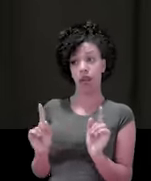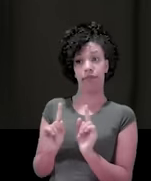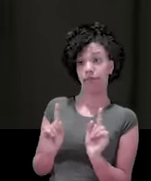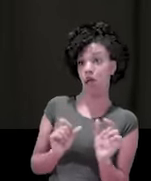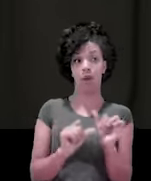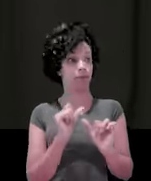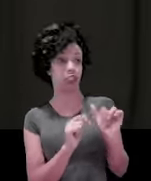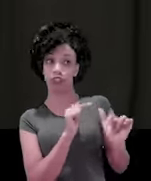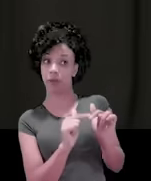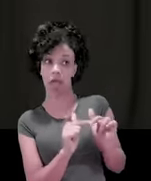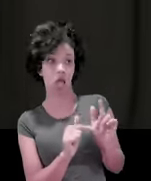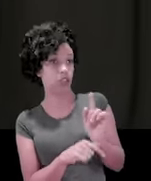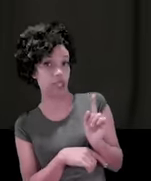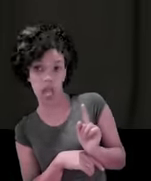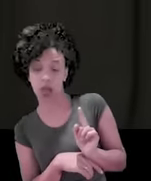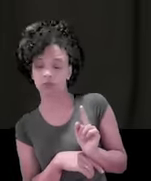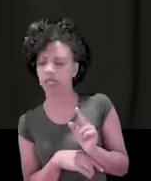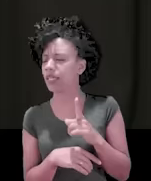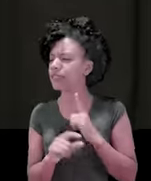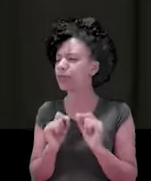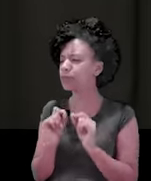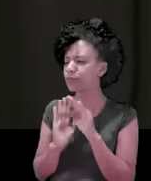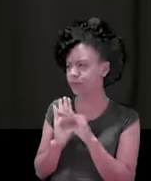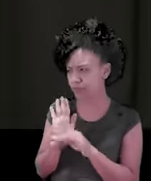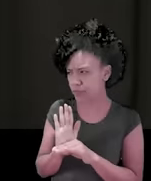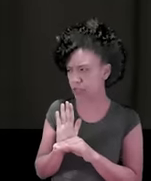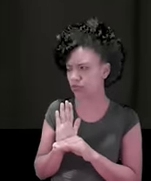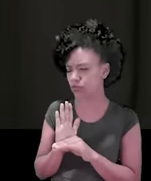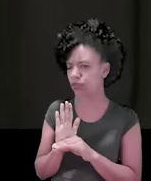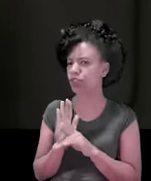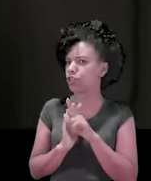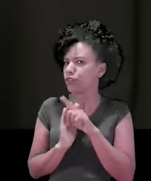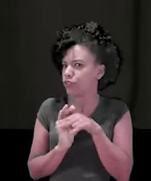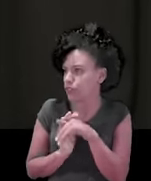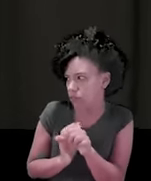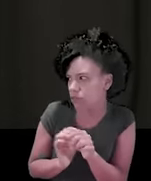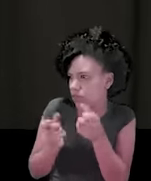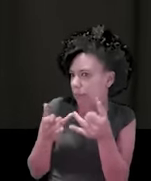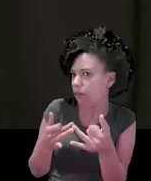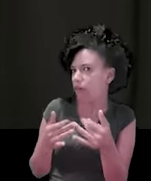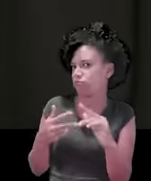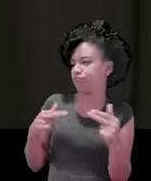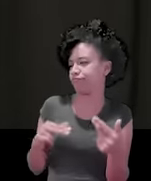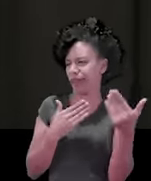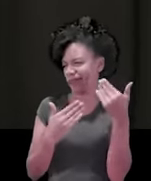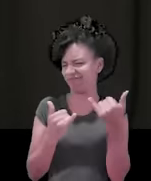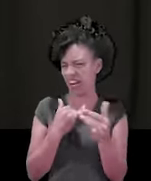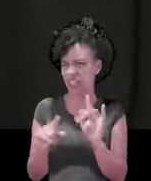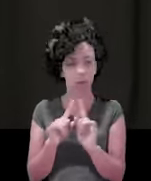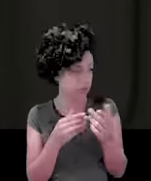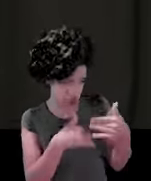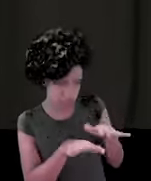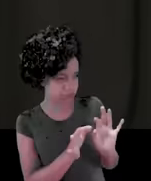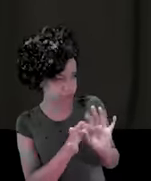não muda de emprego não muda não sei e tem uma coisa de génese não precisa tá me falando pode pode parecer muita coaching que eu tô falando